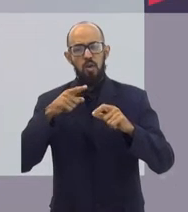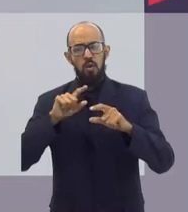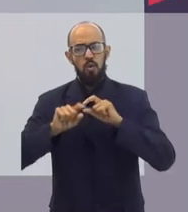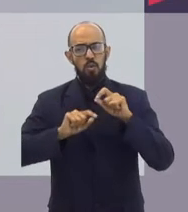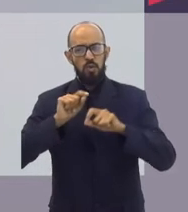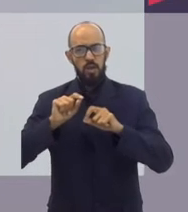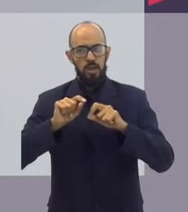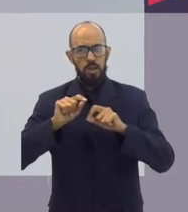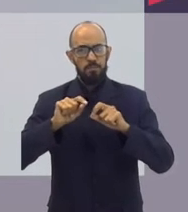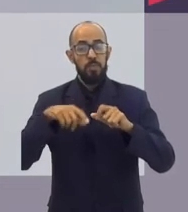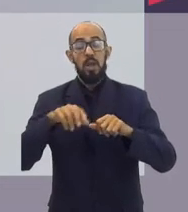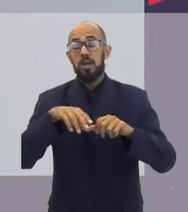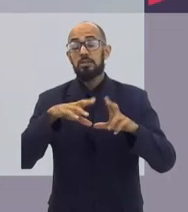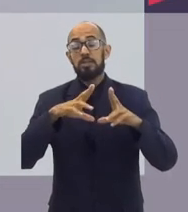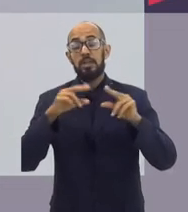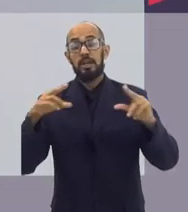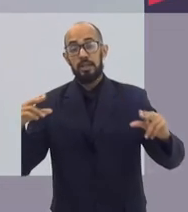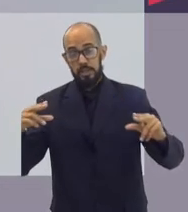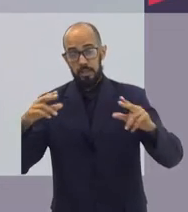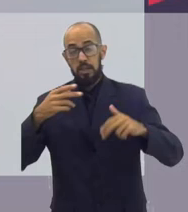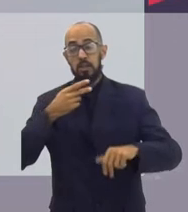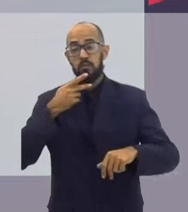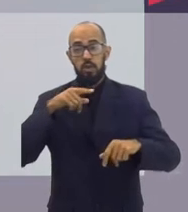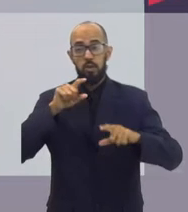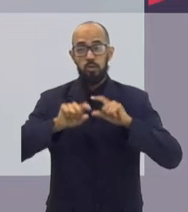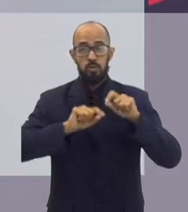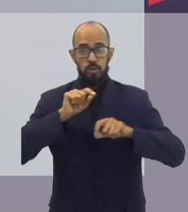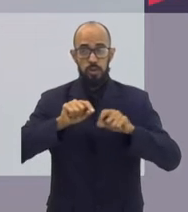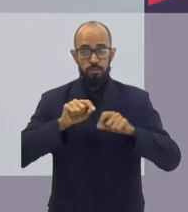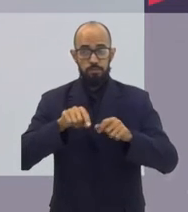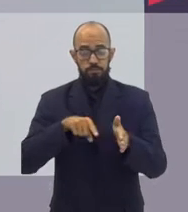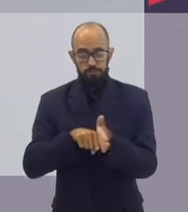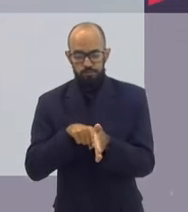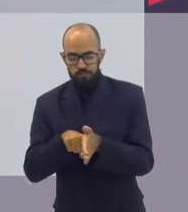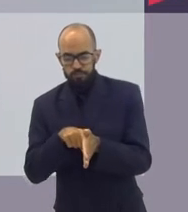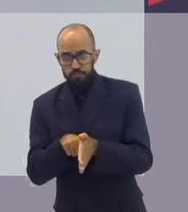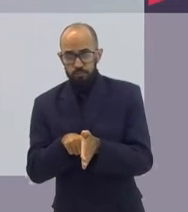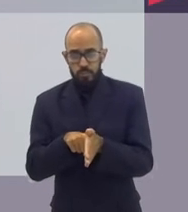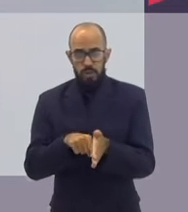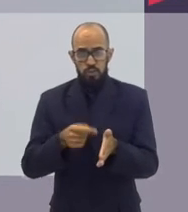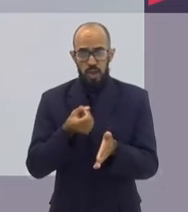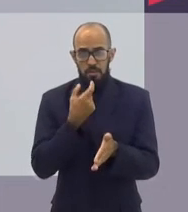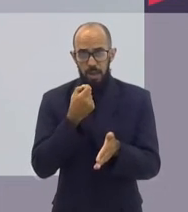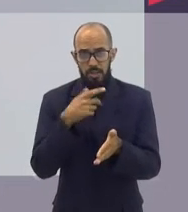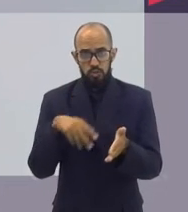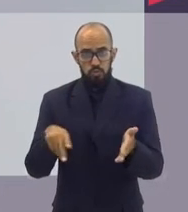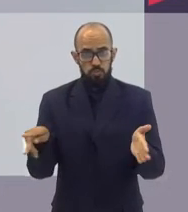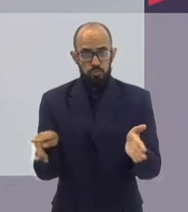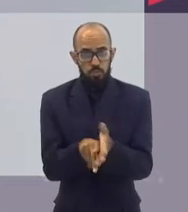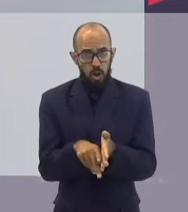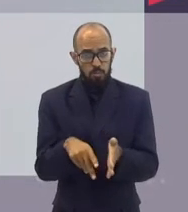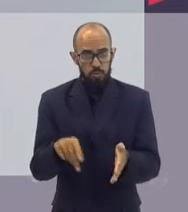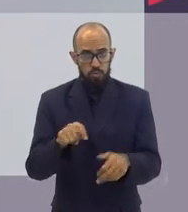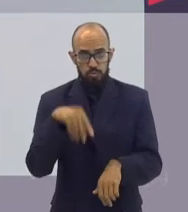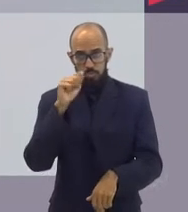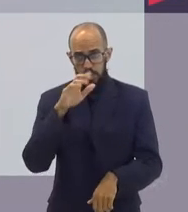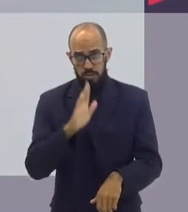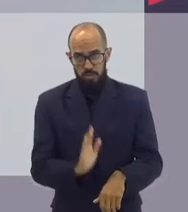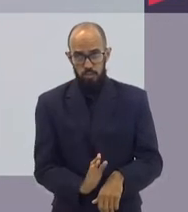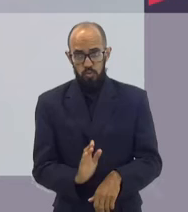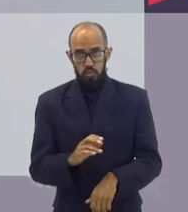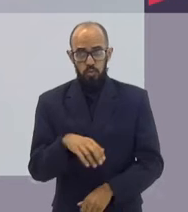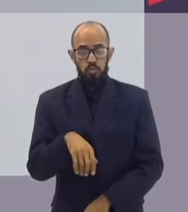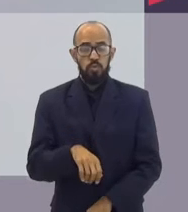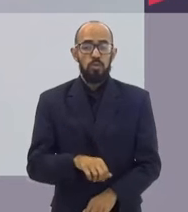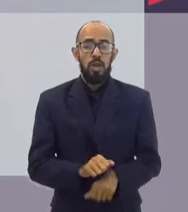nossa área, porque ele pesquisou um primeiro anti-inflamatório puramente brasileiro, né, da empresa